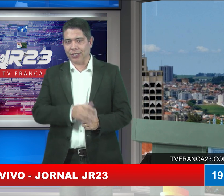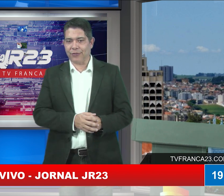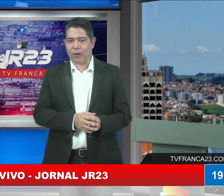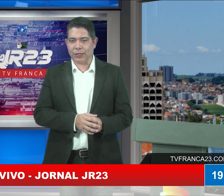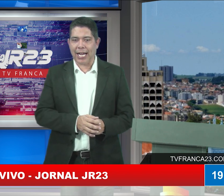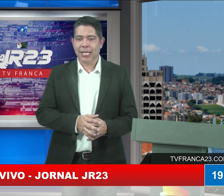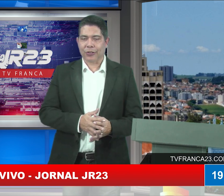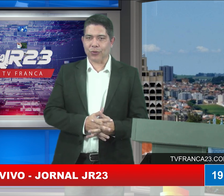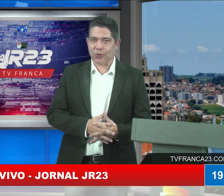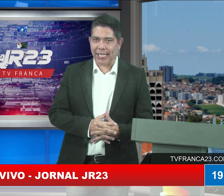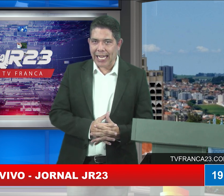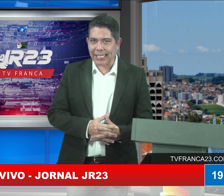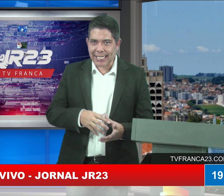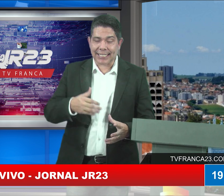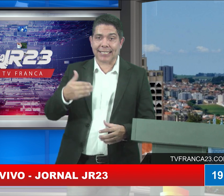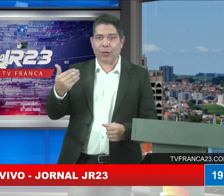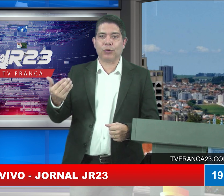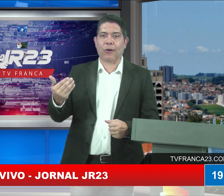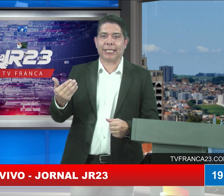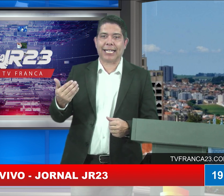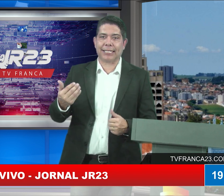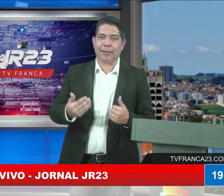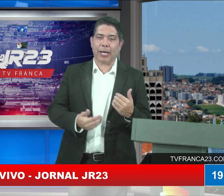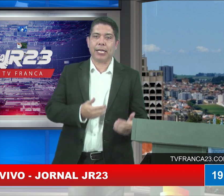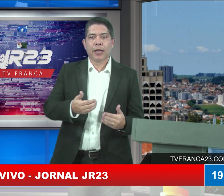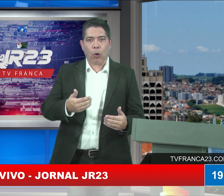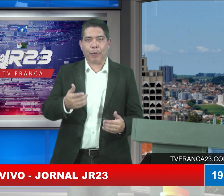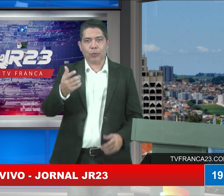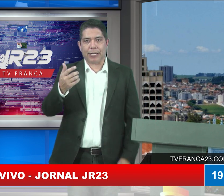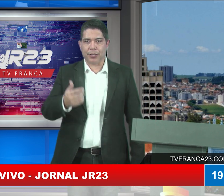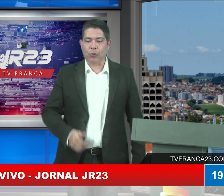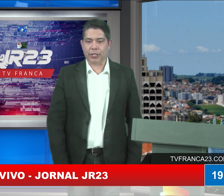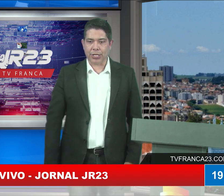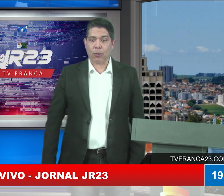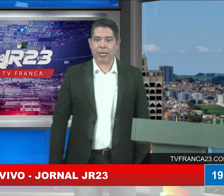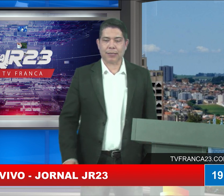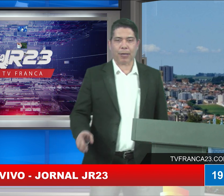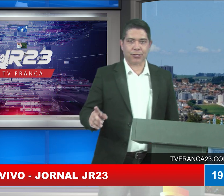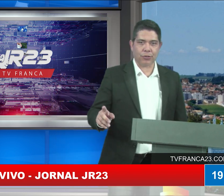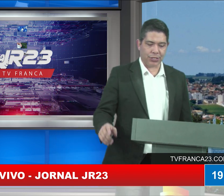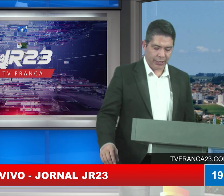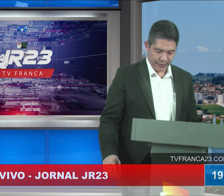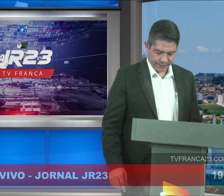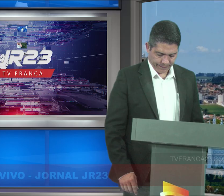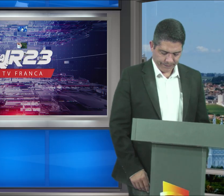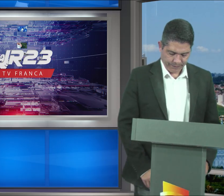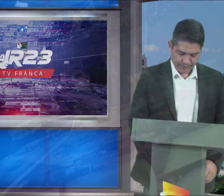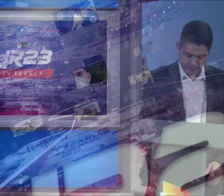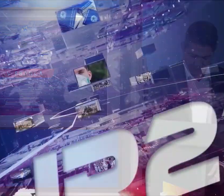claro que a gente vai contar todos os detalhes dessa segunda rodada e também Copa do Brasil, que já começa a partir de hoje.